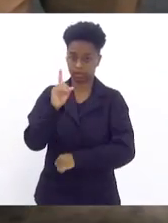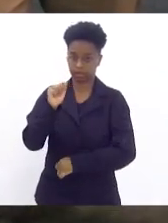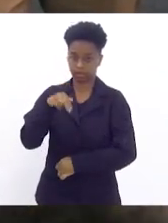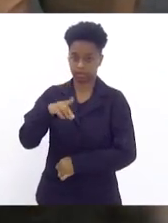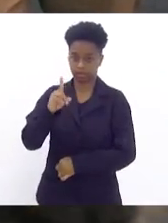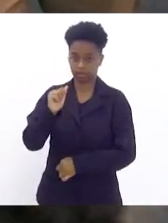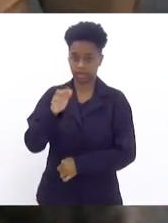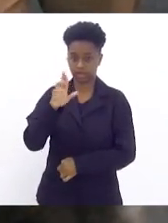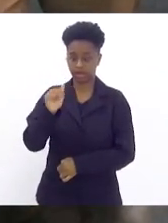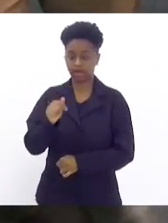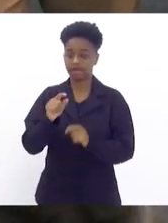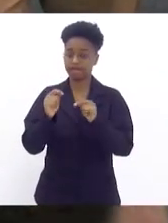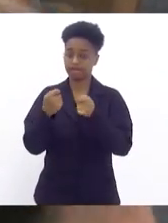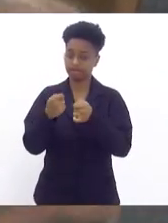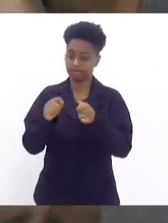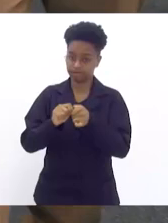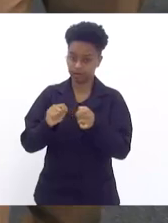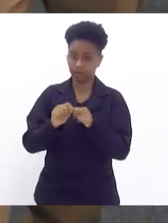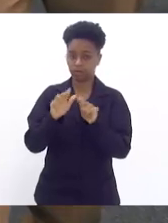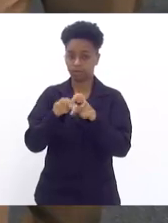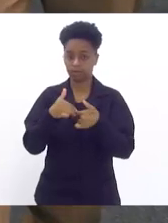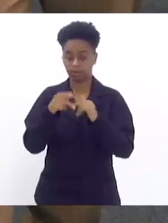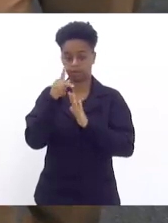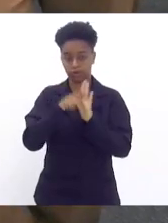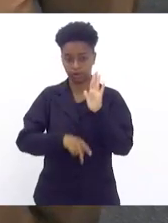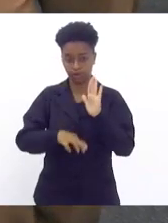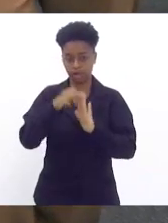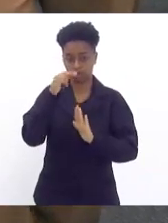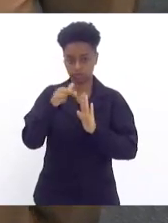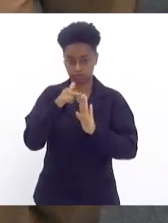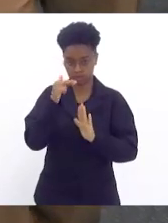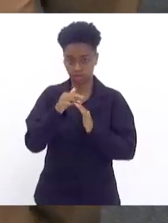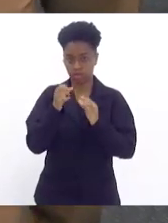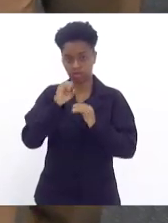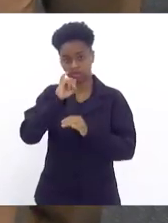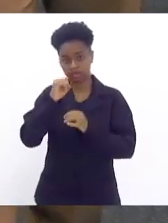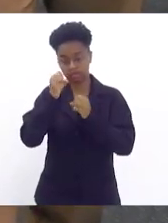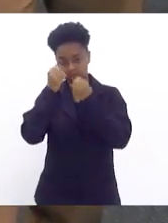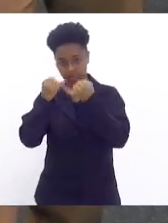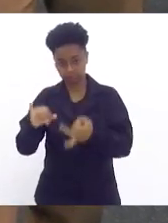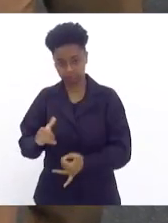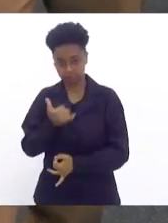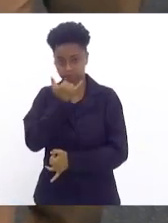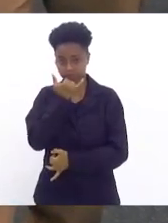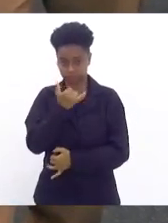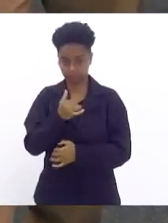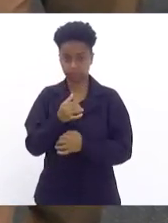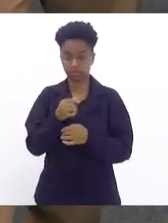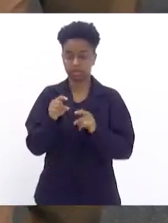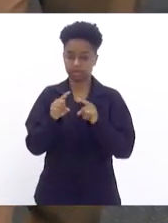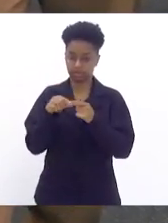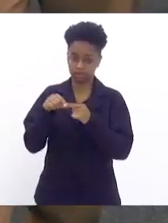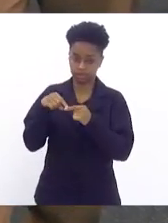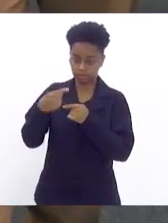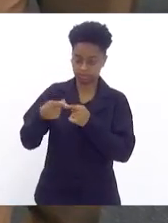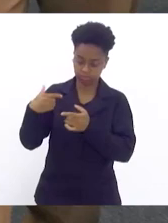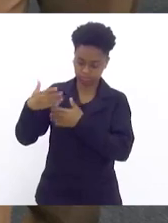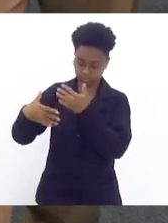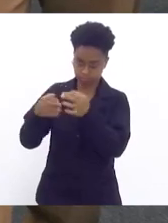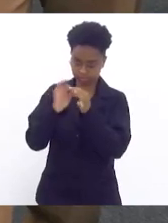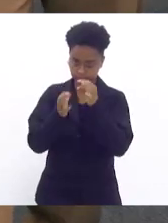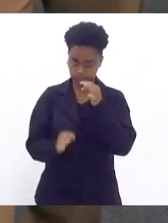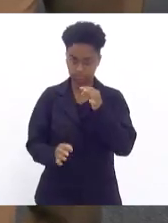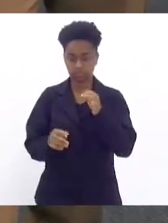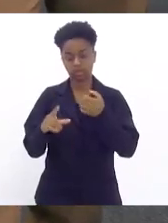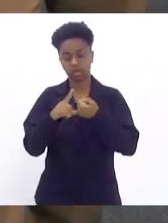fará através de projeto de resolução devidamente justificado E por aí vai e no artigo 4º